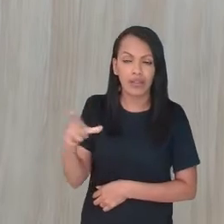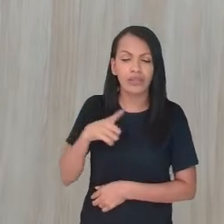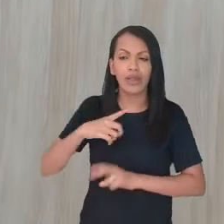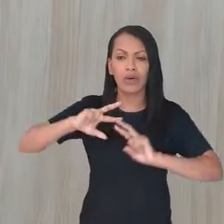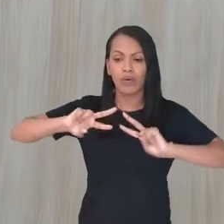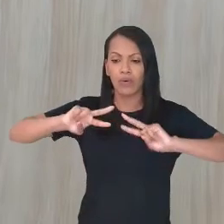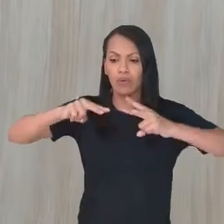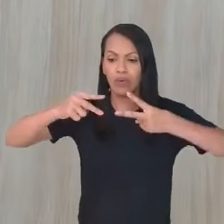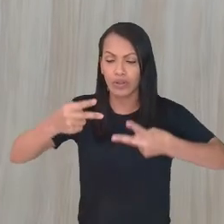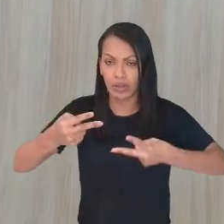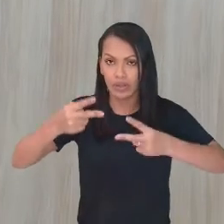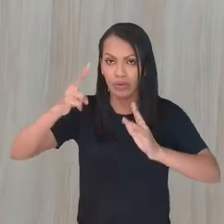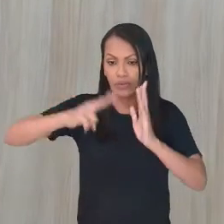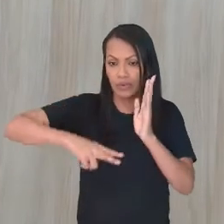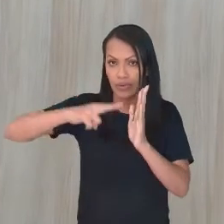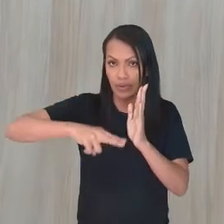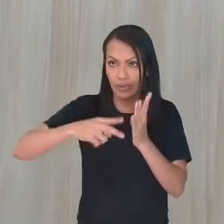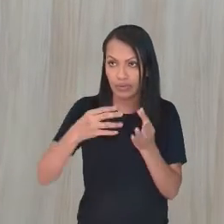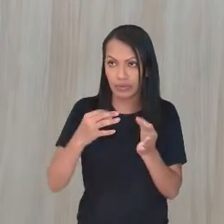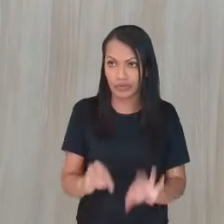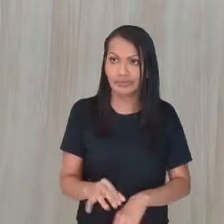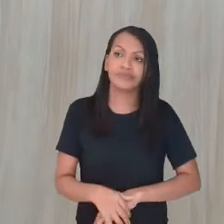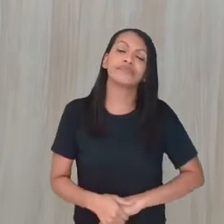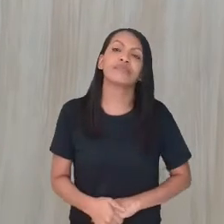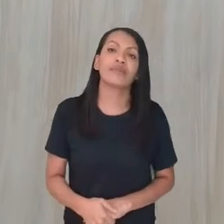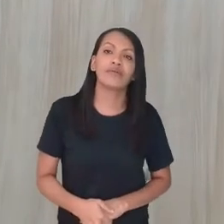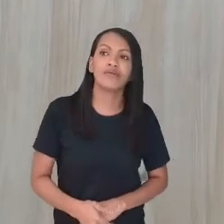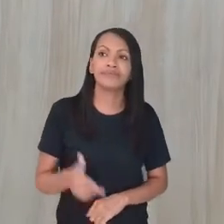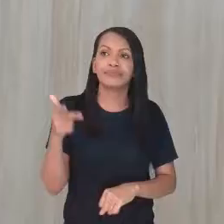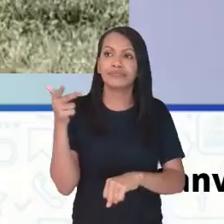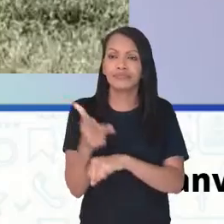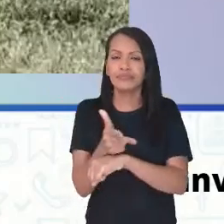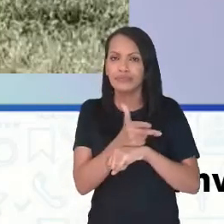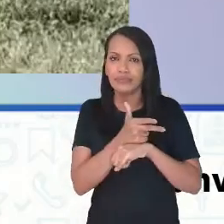link com leitura. Bora lá?